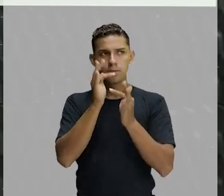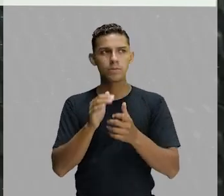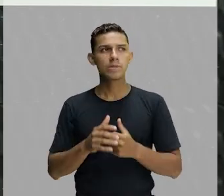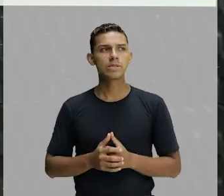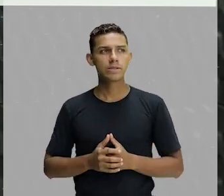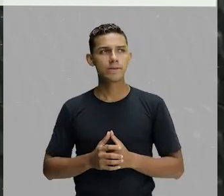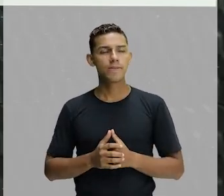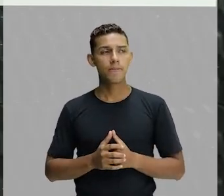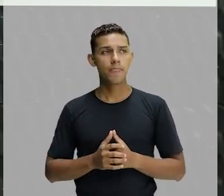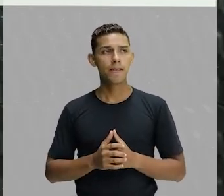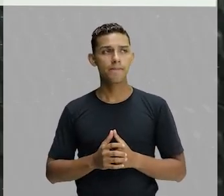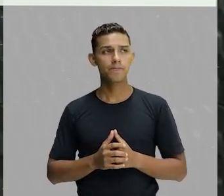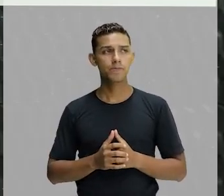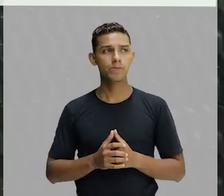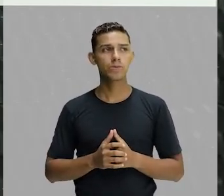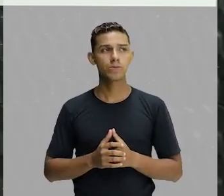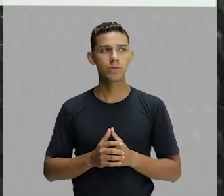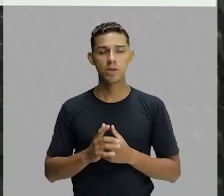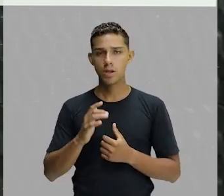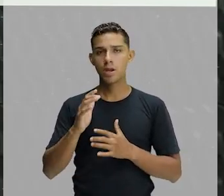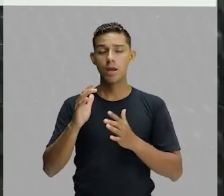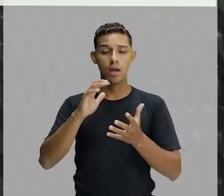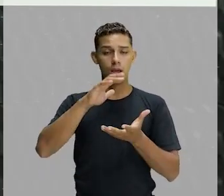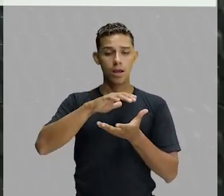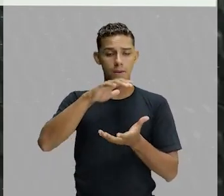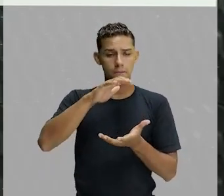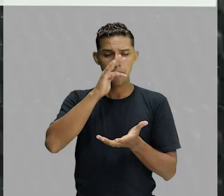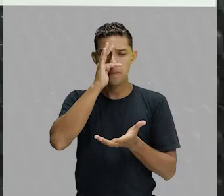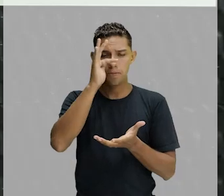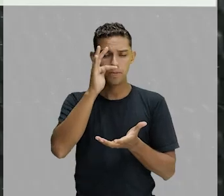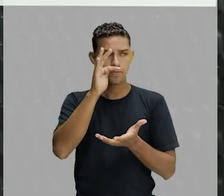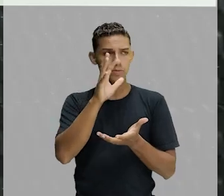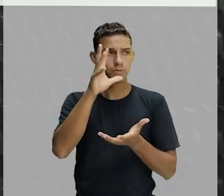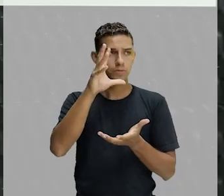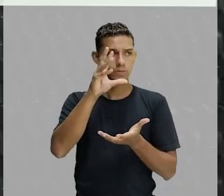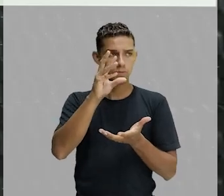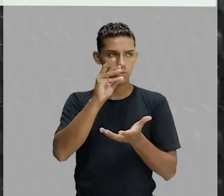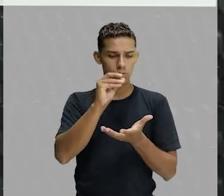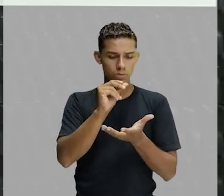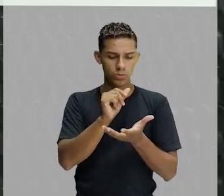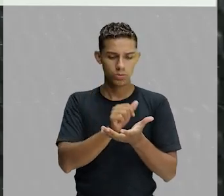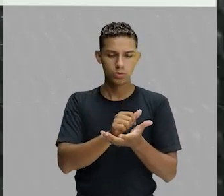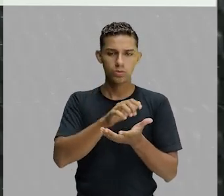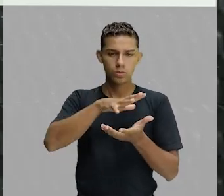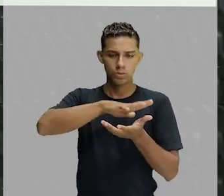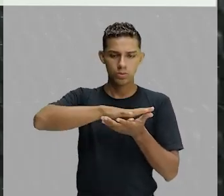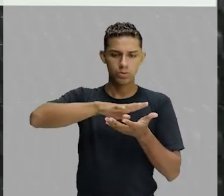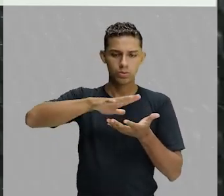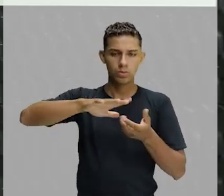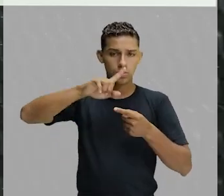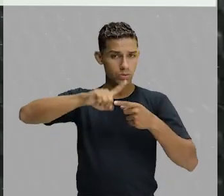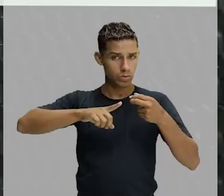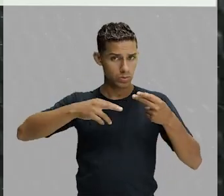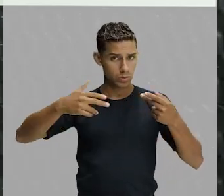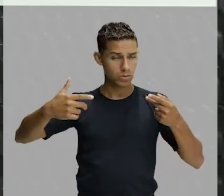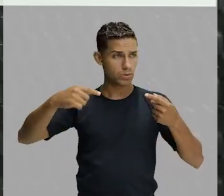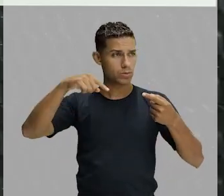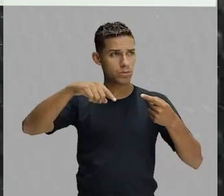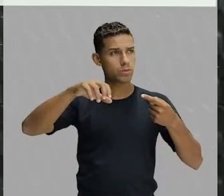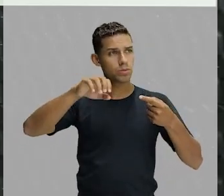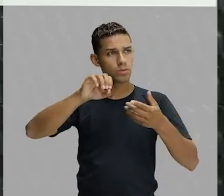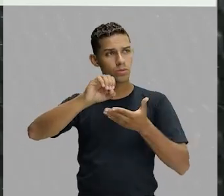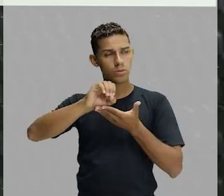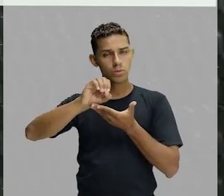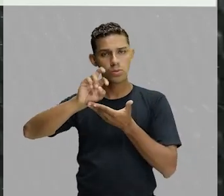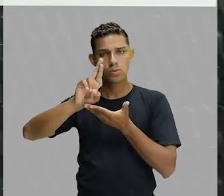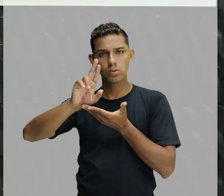morrem, né, elas devolvem a sua matéria orgânica para o solo. Essa matéria orgânica ela vai